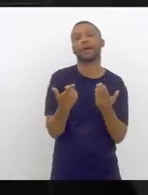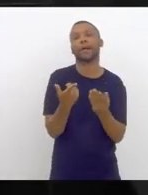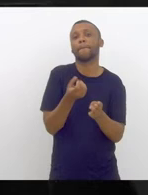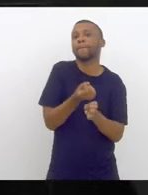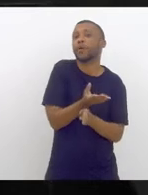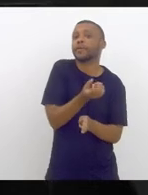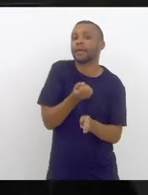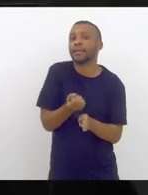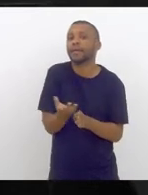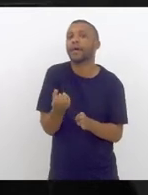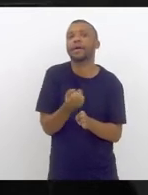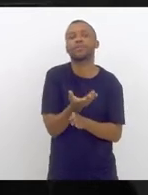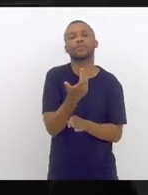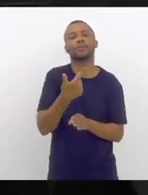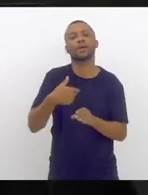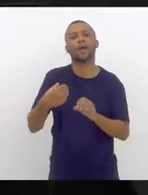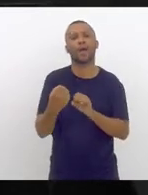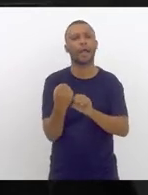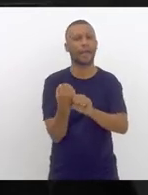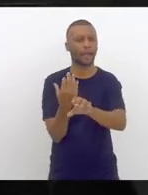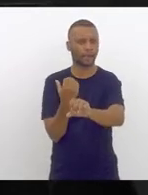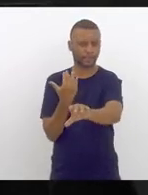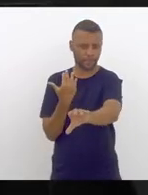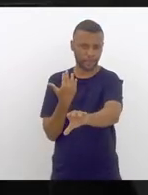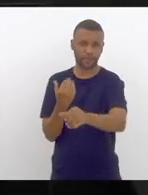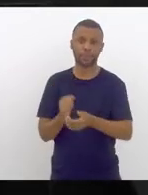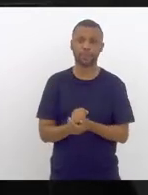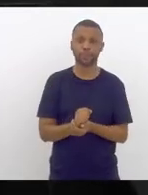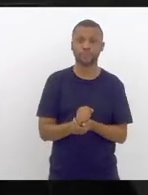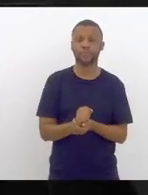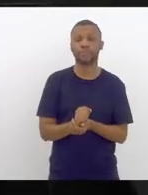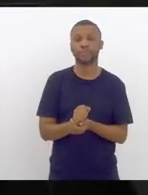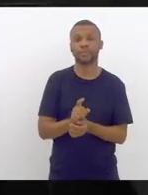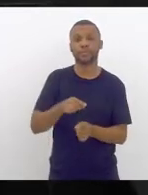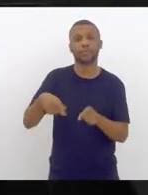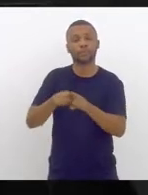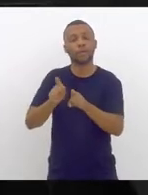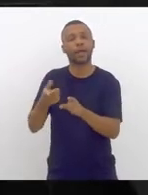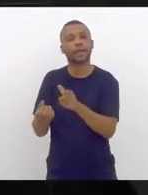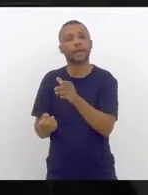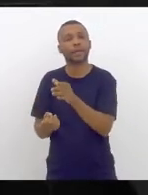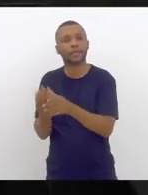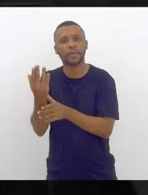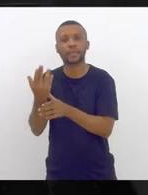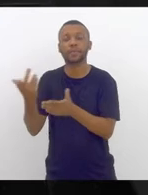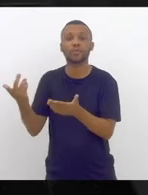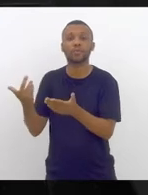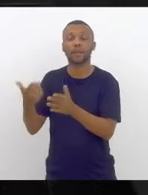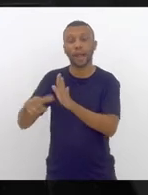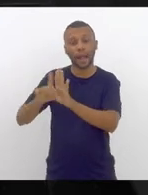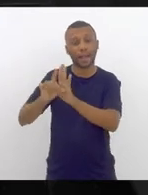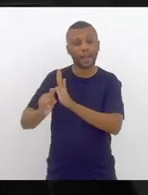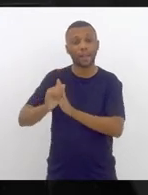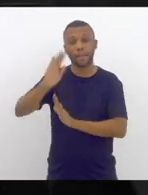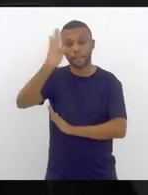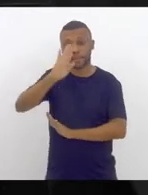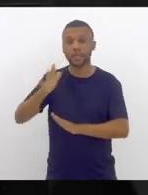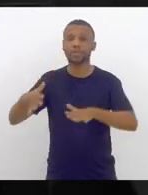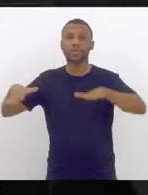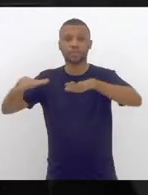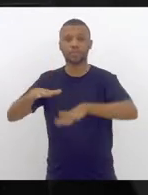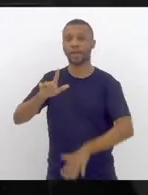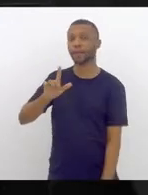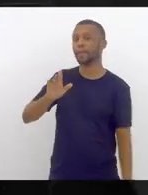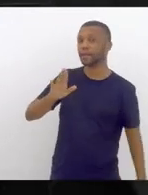a Constituição do grupo de trabalho de educação bilíngue para surdos no Ministério da Educação e a lei brasileira de inclusão é que é de